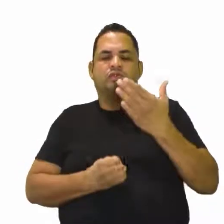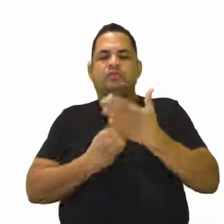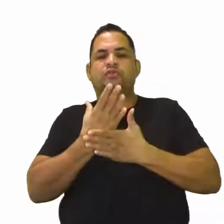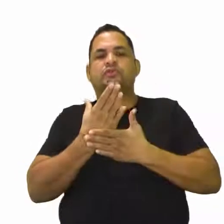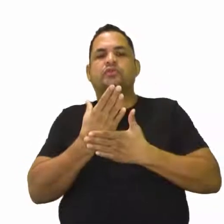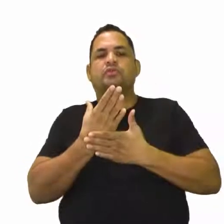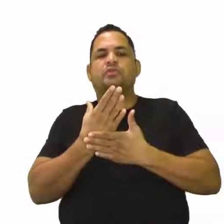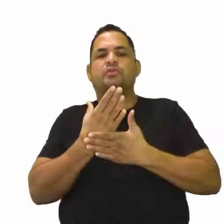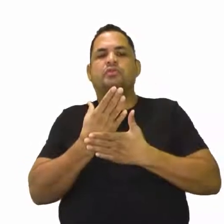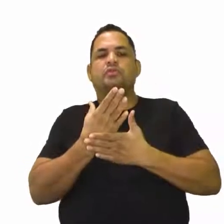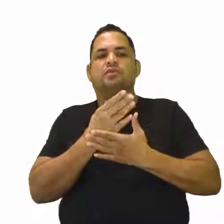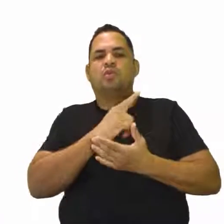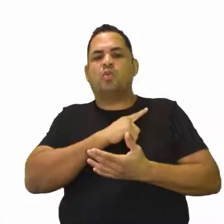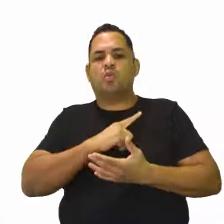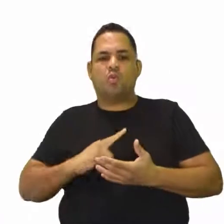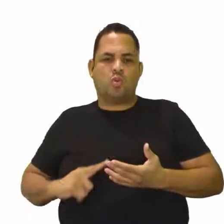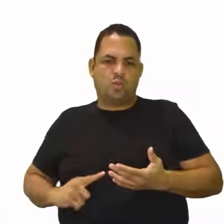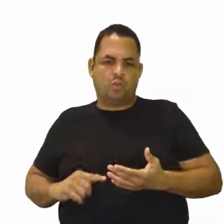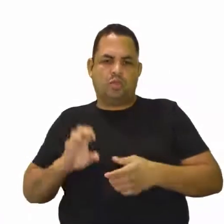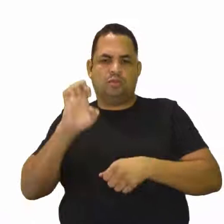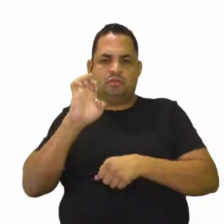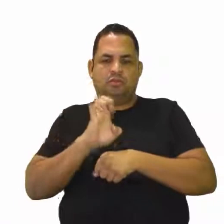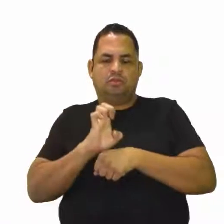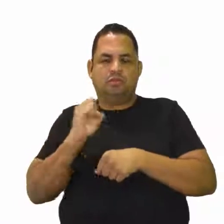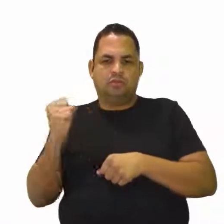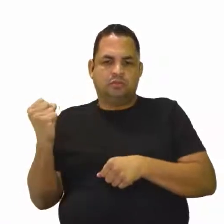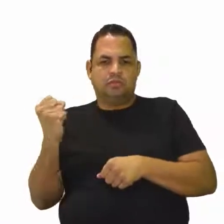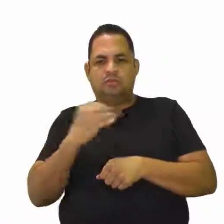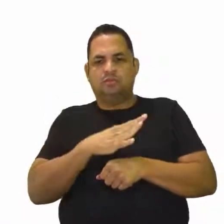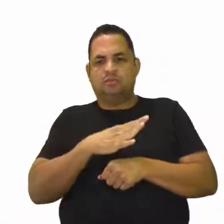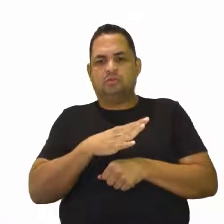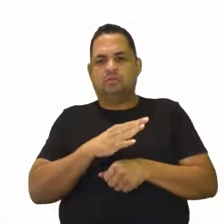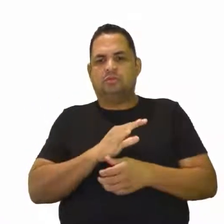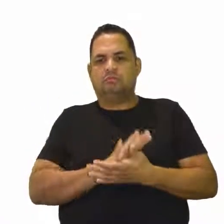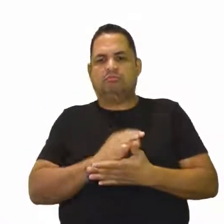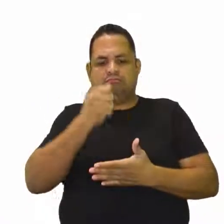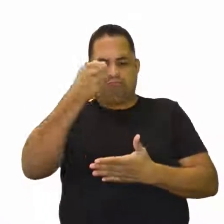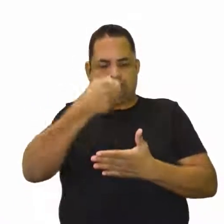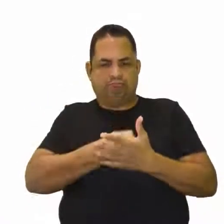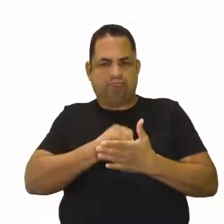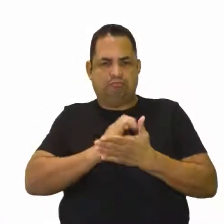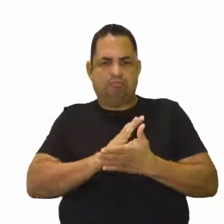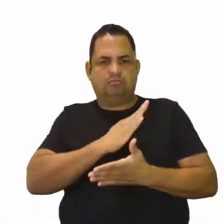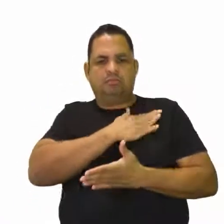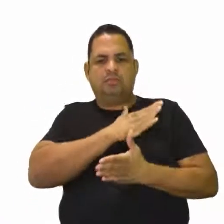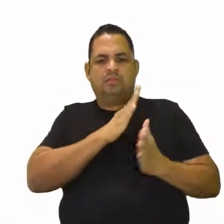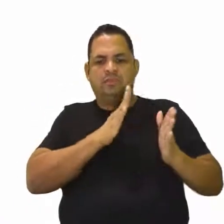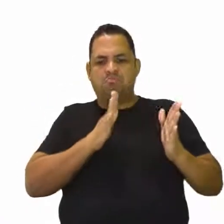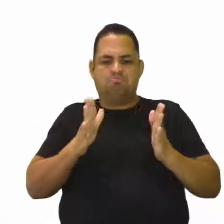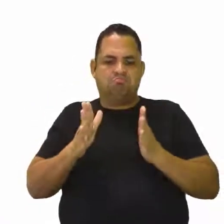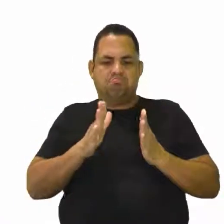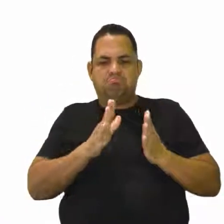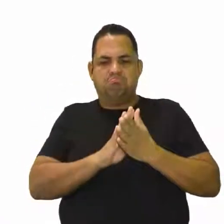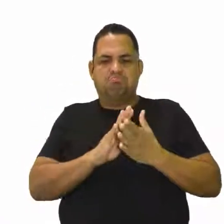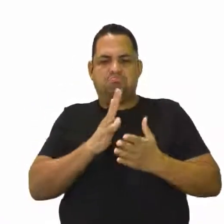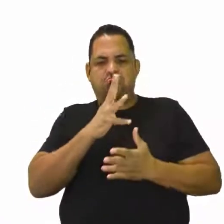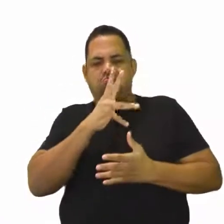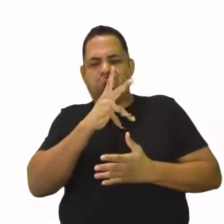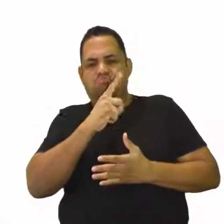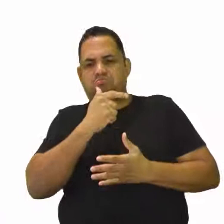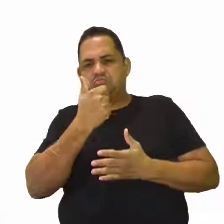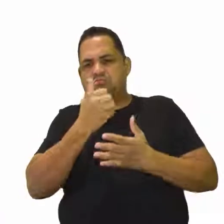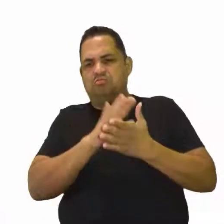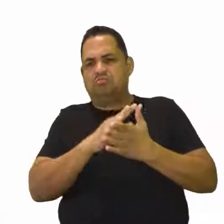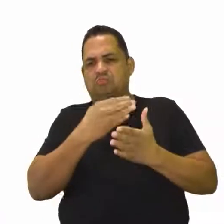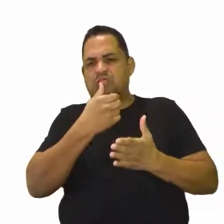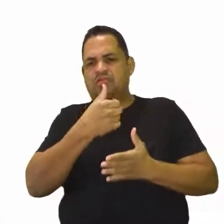caminho ao Estado Novo, a um governo ditatorial, que vai ser o período mais longo de Vargas. Ele vai